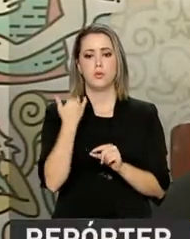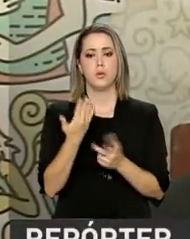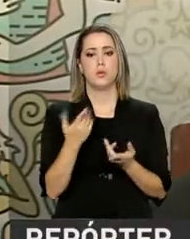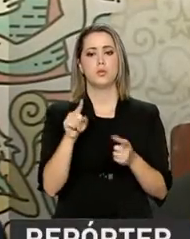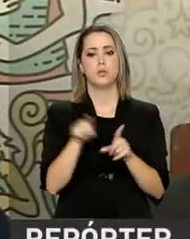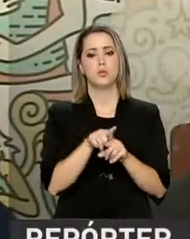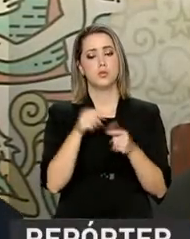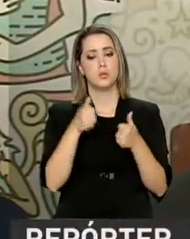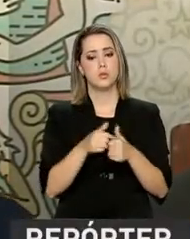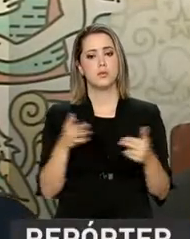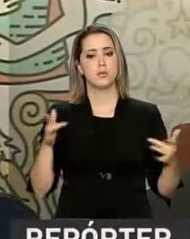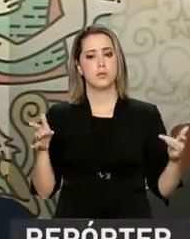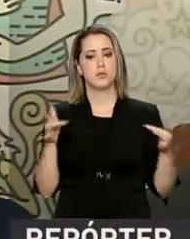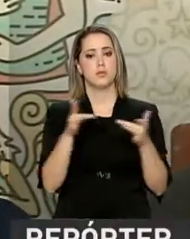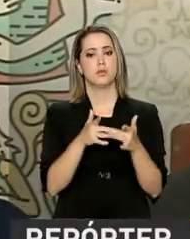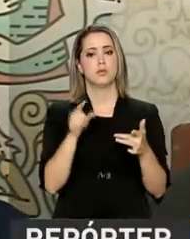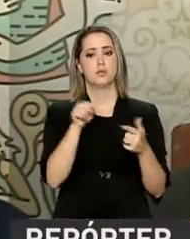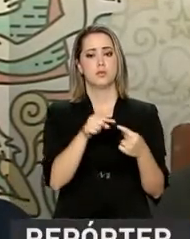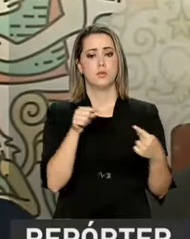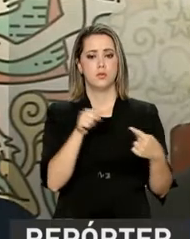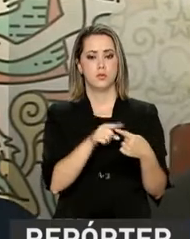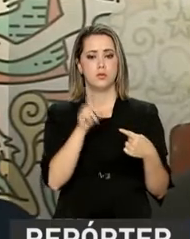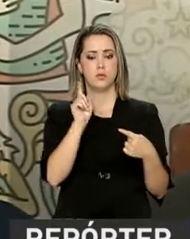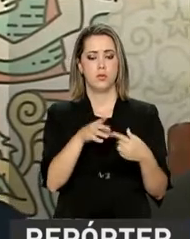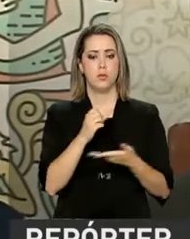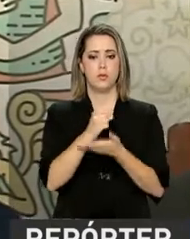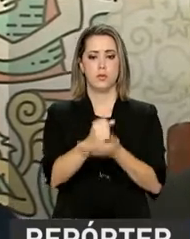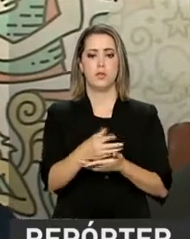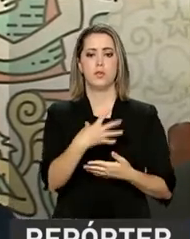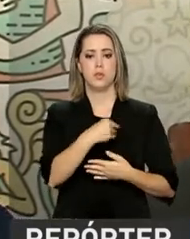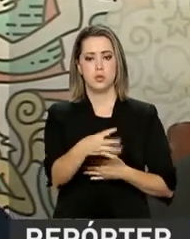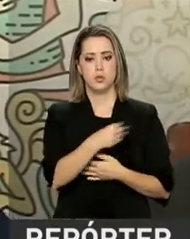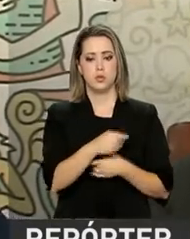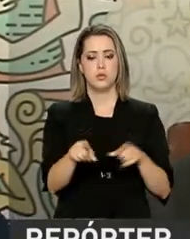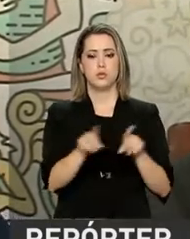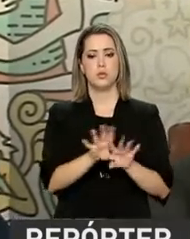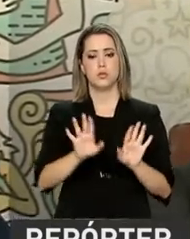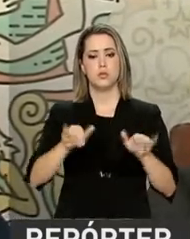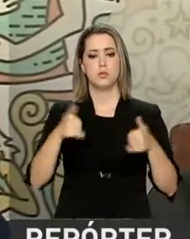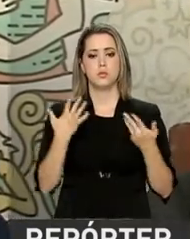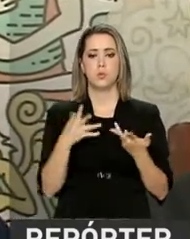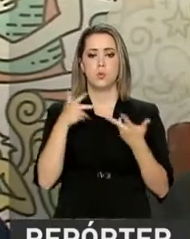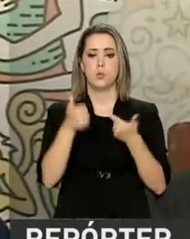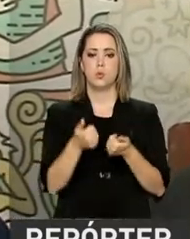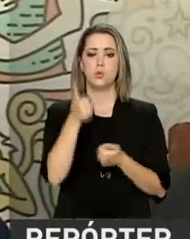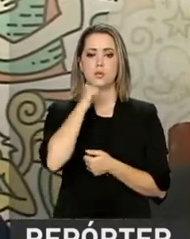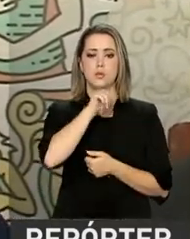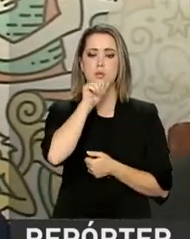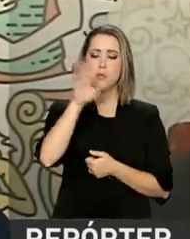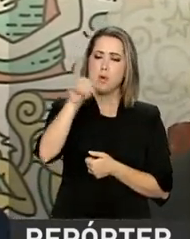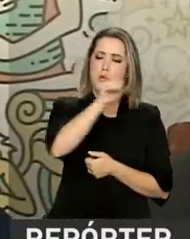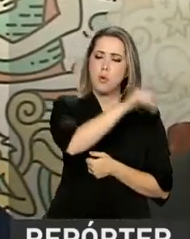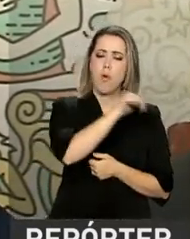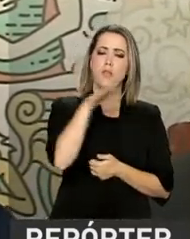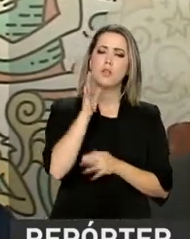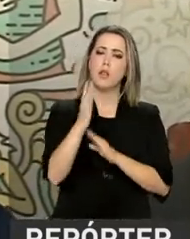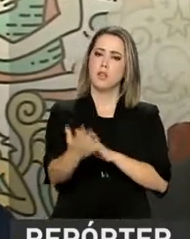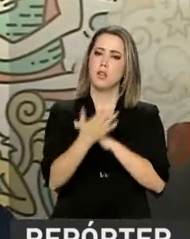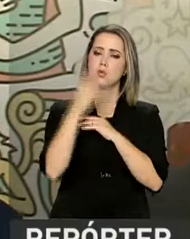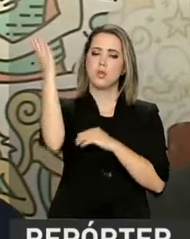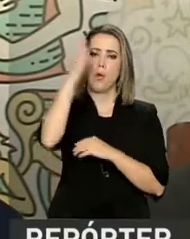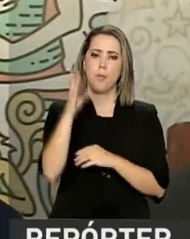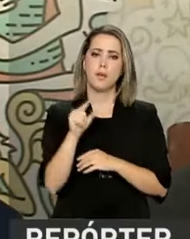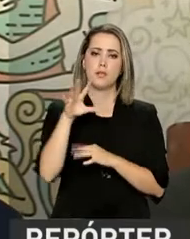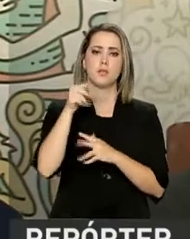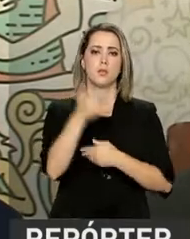diretamente relacionada com doação de leite materno então fico aqui todas as mães convocadas a ajudar o brasil e as